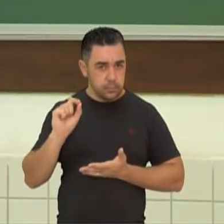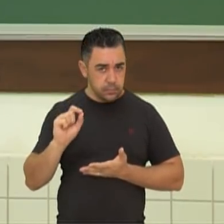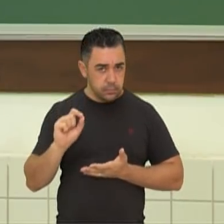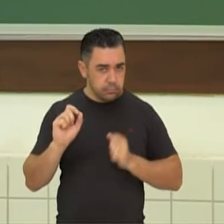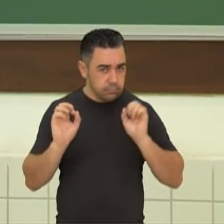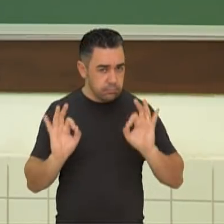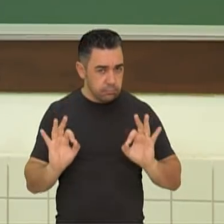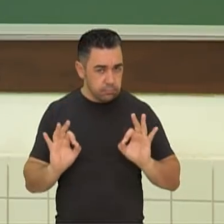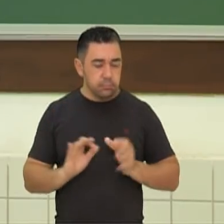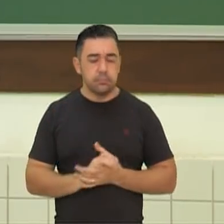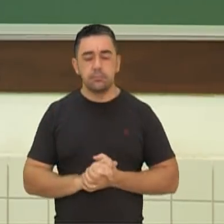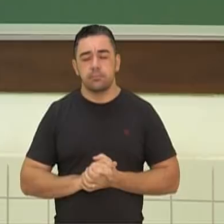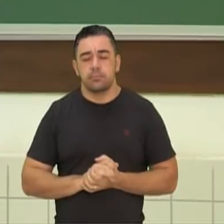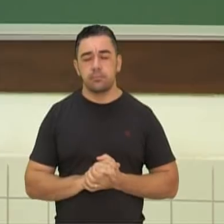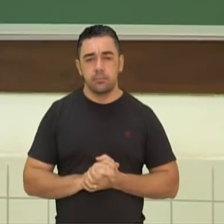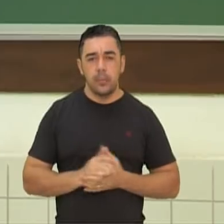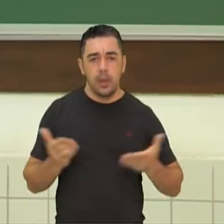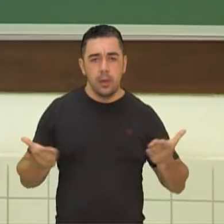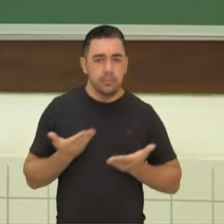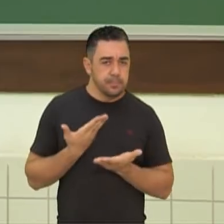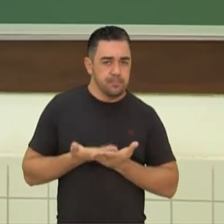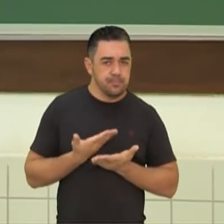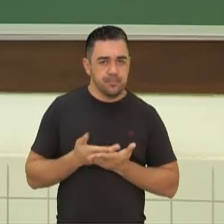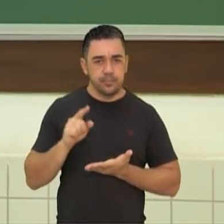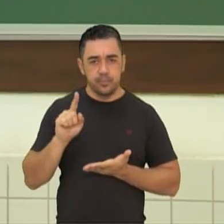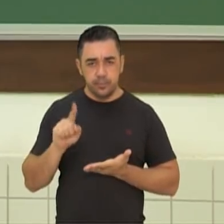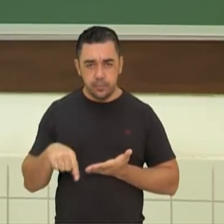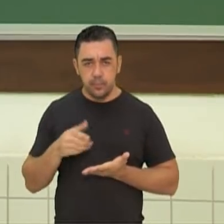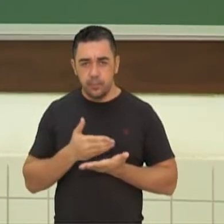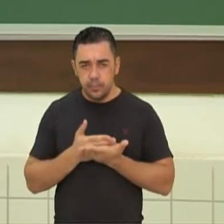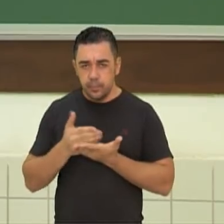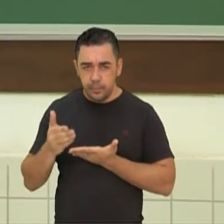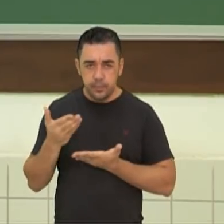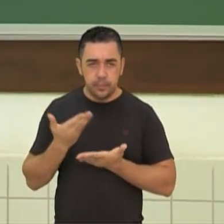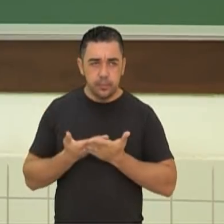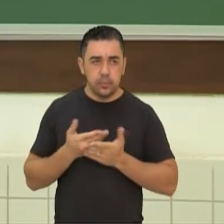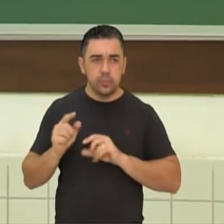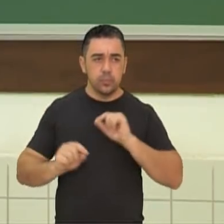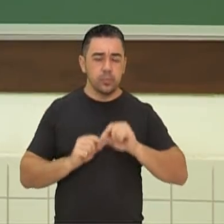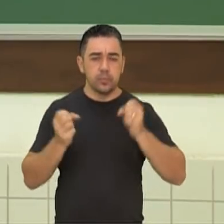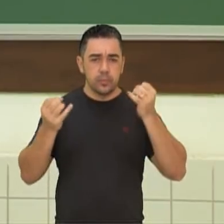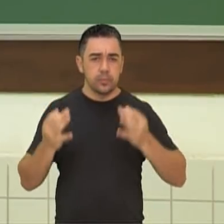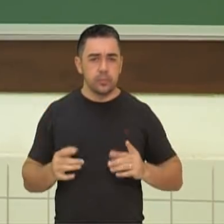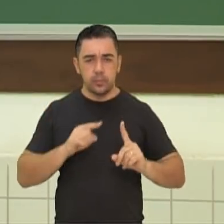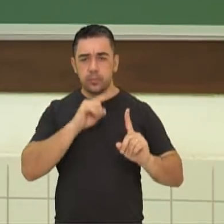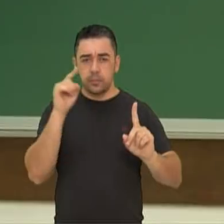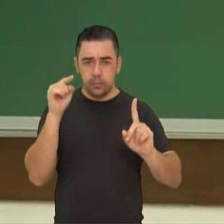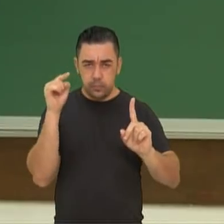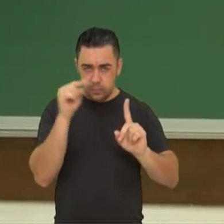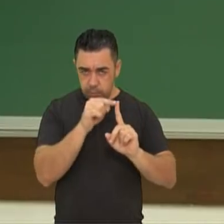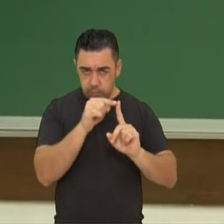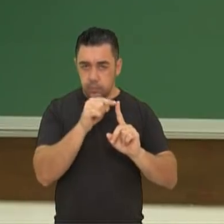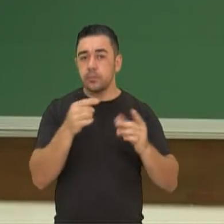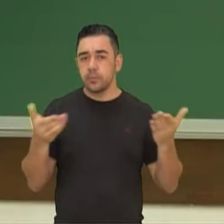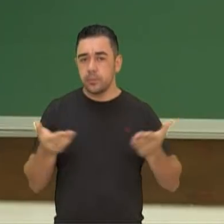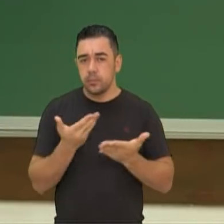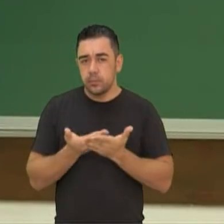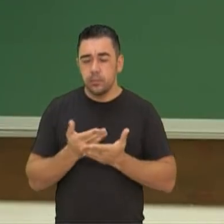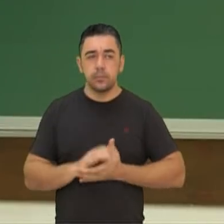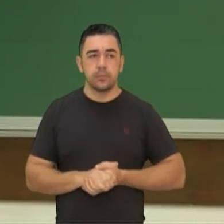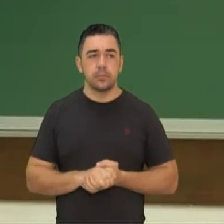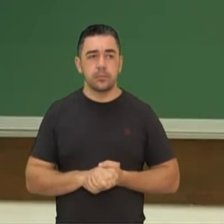bem? Tranquilo? Com relação à nossa aula de hoje, o professor vai dar início falando sobre os objetivos desta aula.